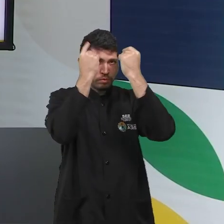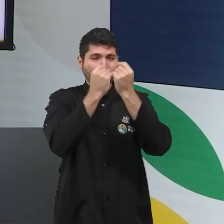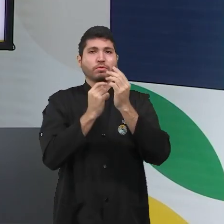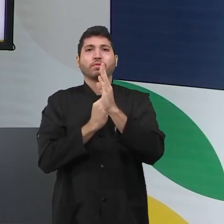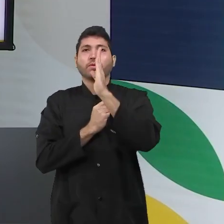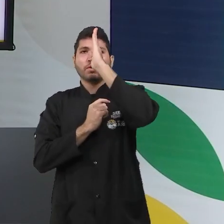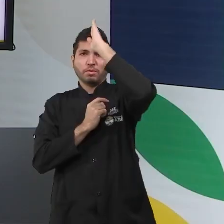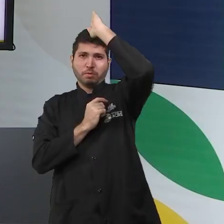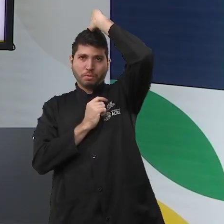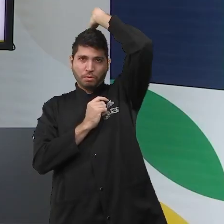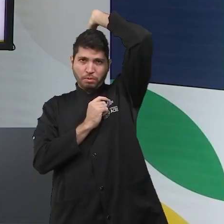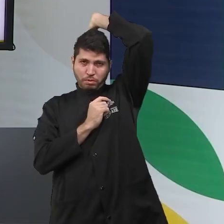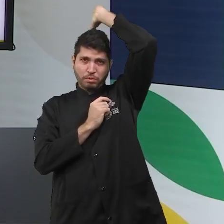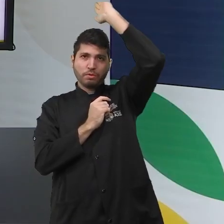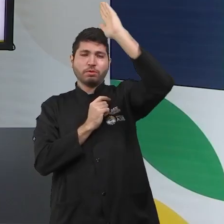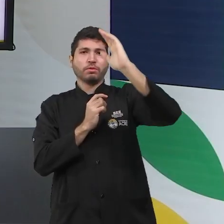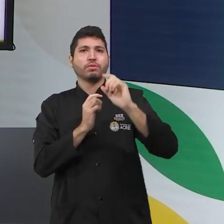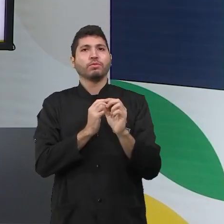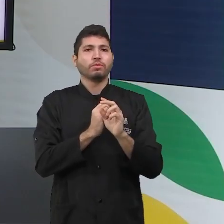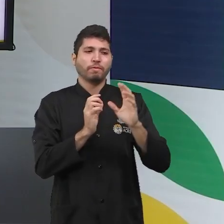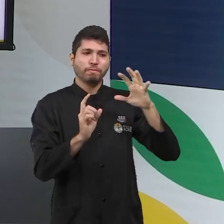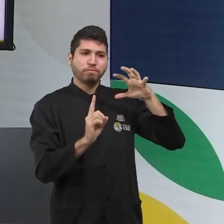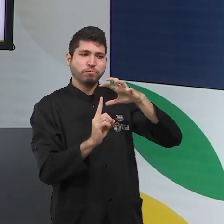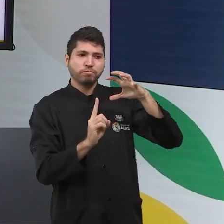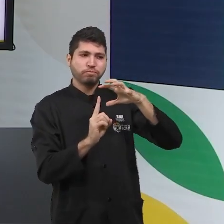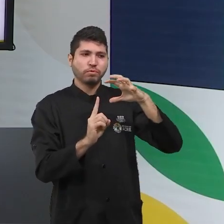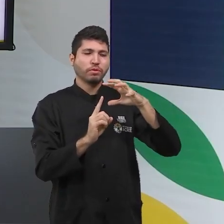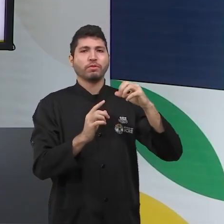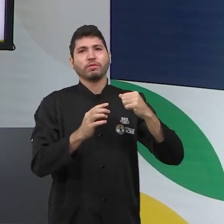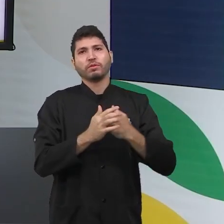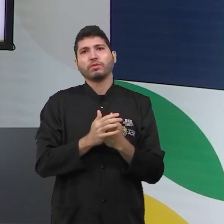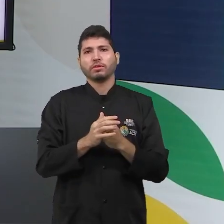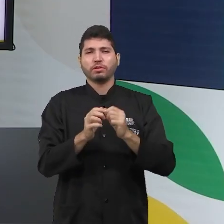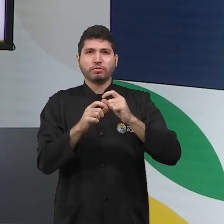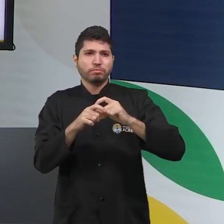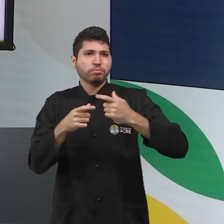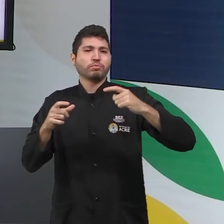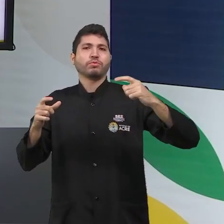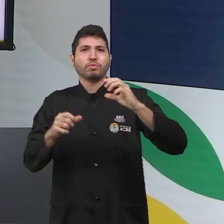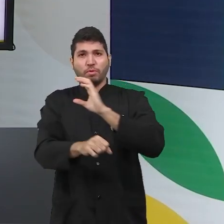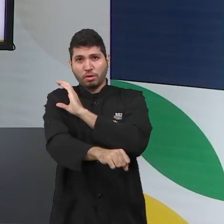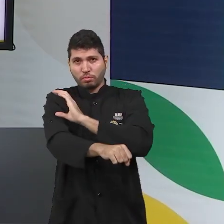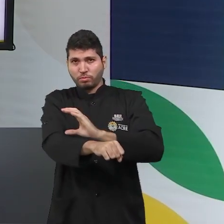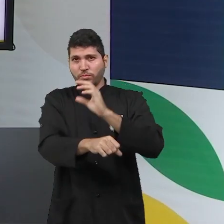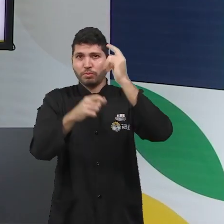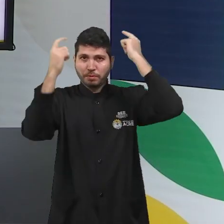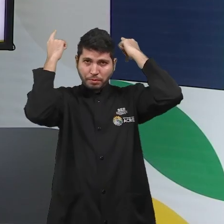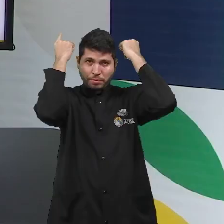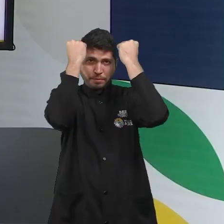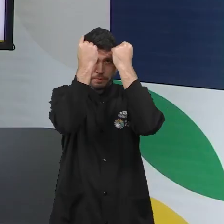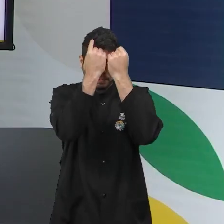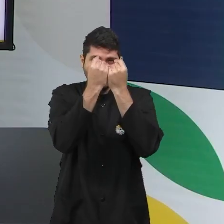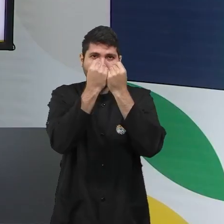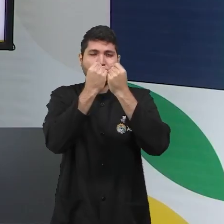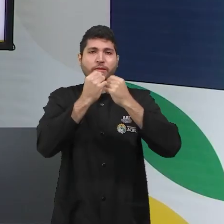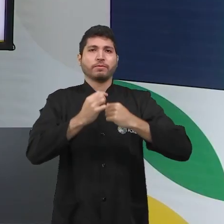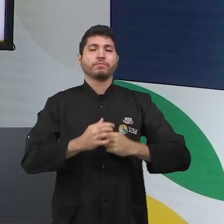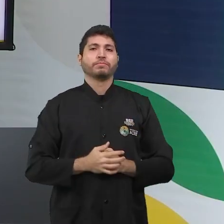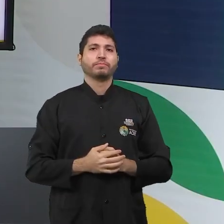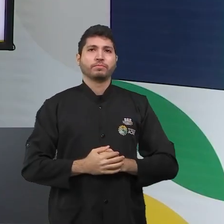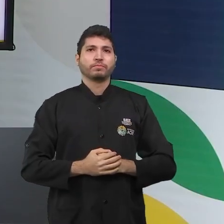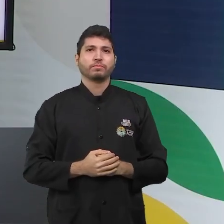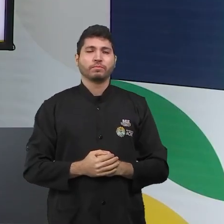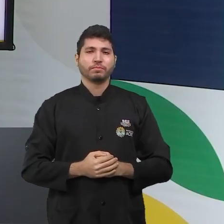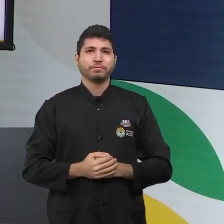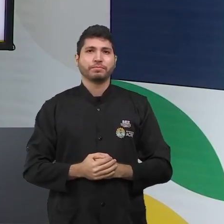Roma pegou a cultura grega e expandiu a cultura grega, expandiu muito, não é? Com